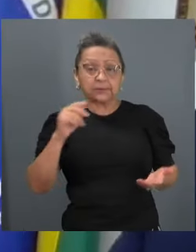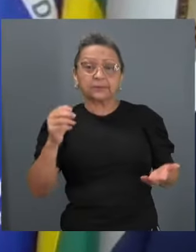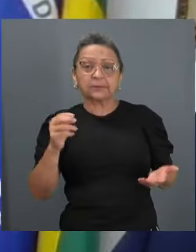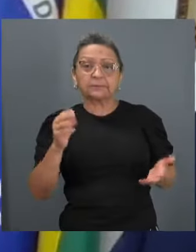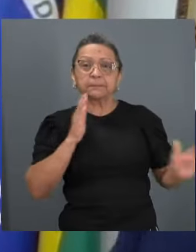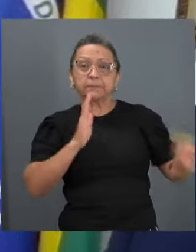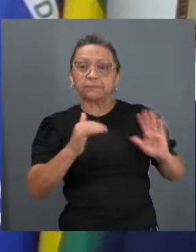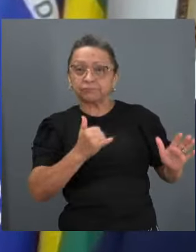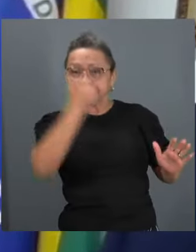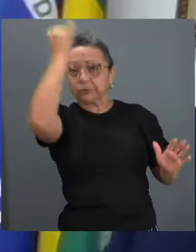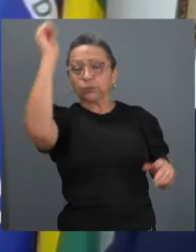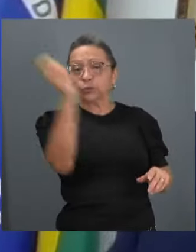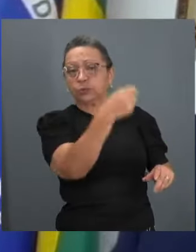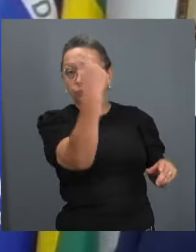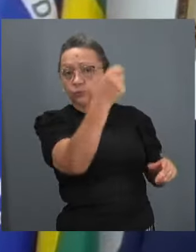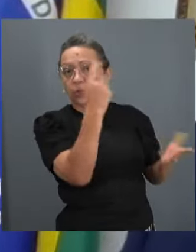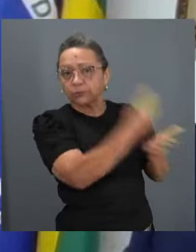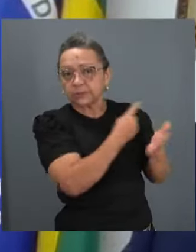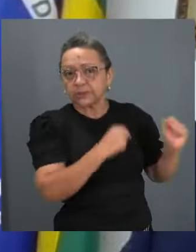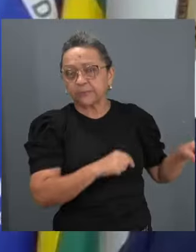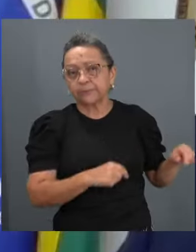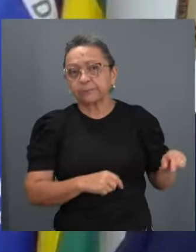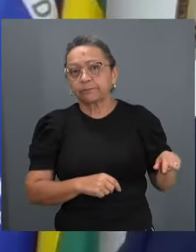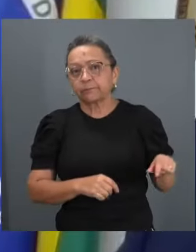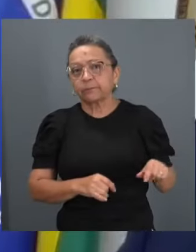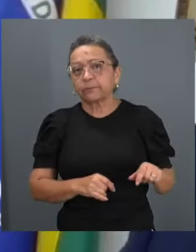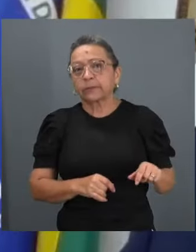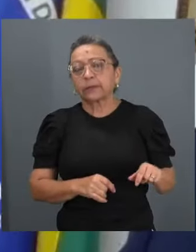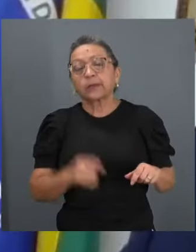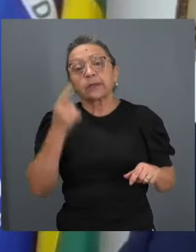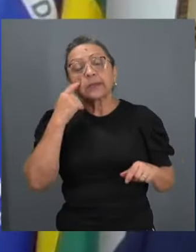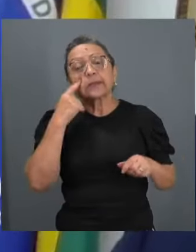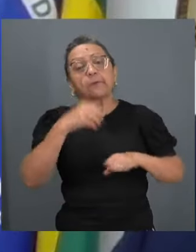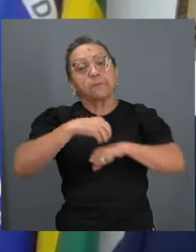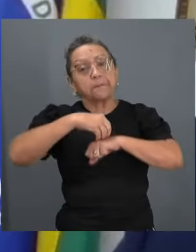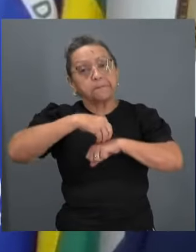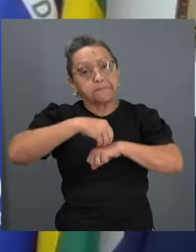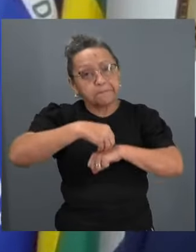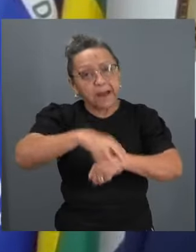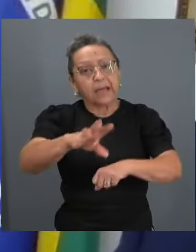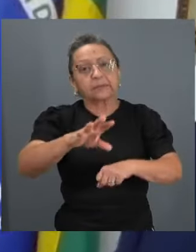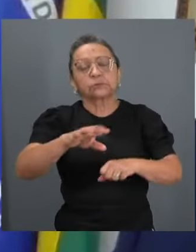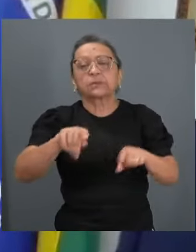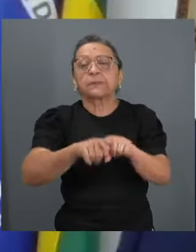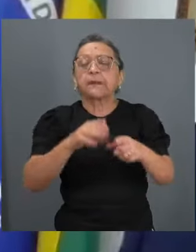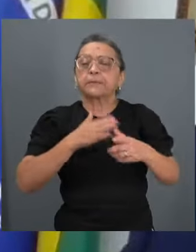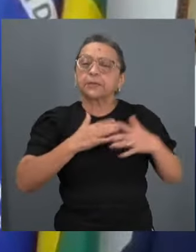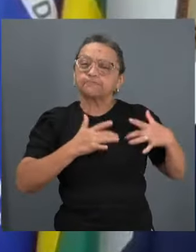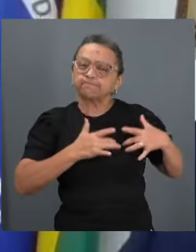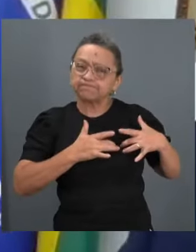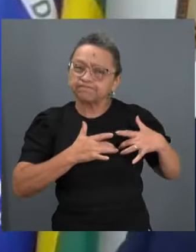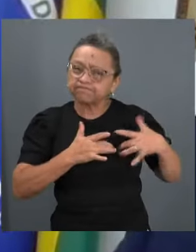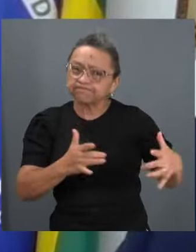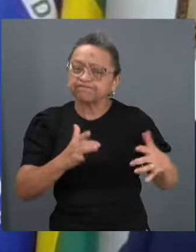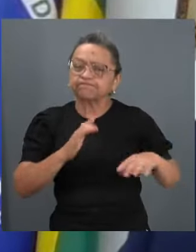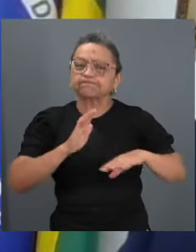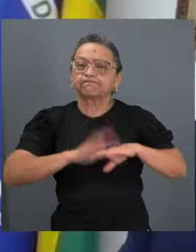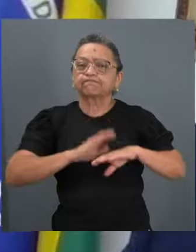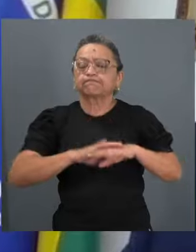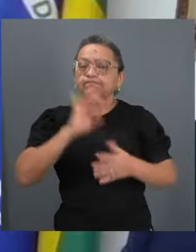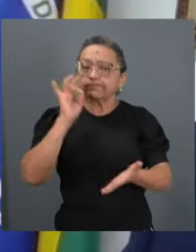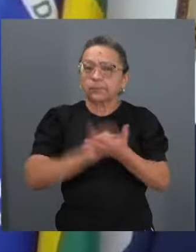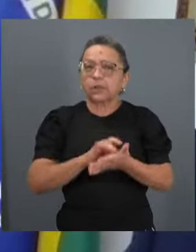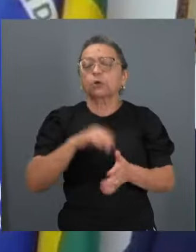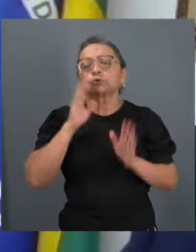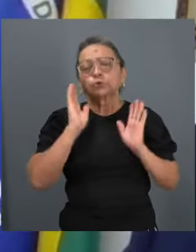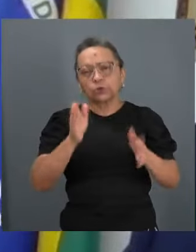dessa catástrofe do Rio Grande do Sul, e fica aqui a minha solidariedade e ação efetiva. Já